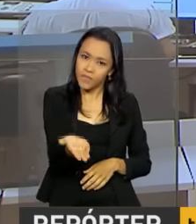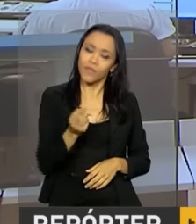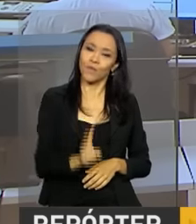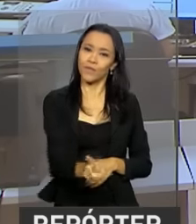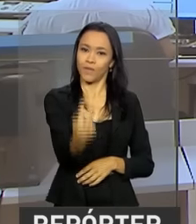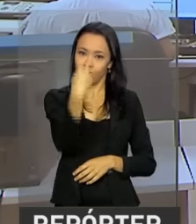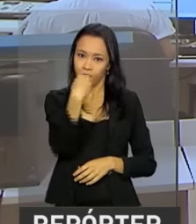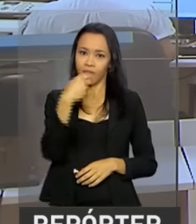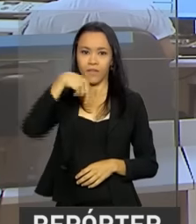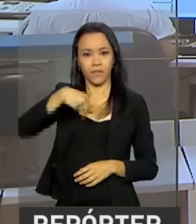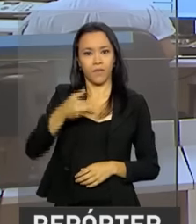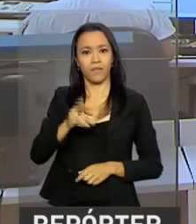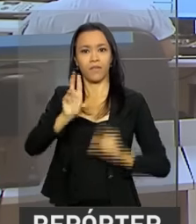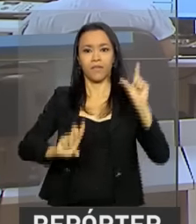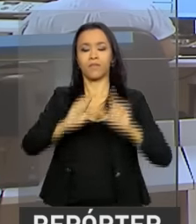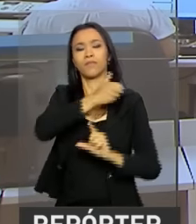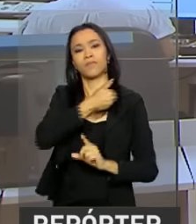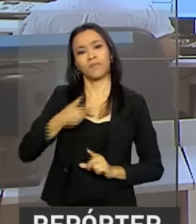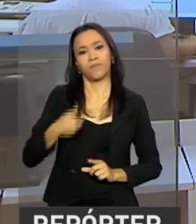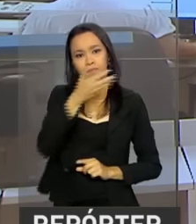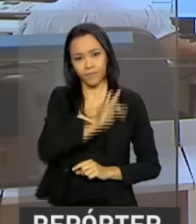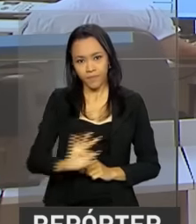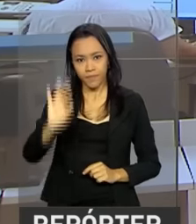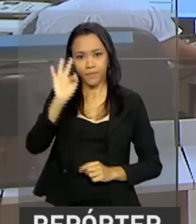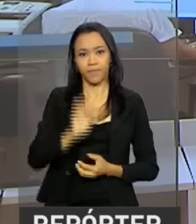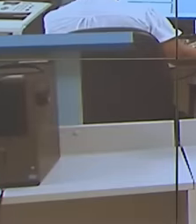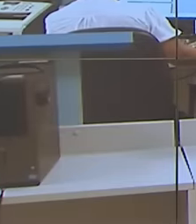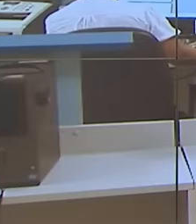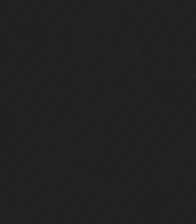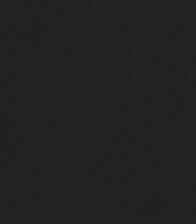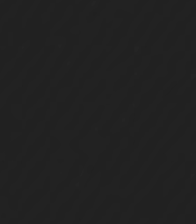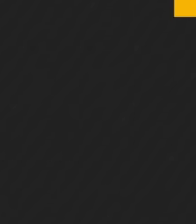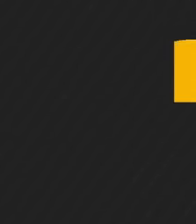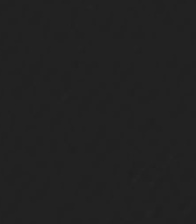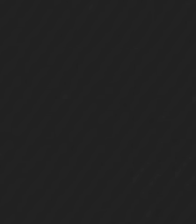continue com a gente aqui na TV NBR a TV do Governo